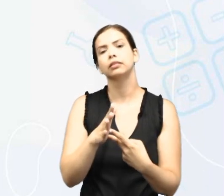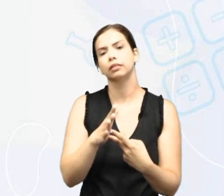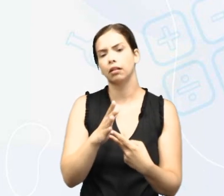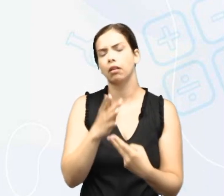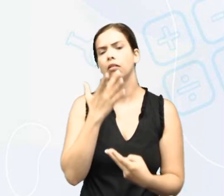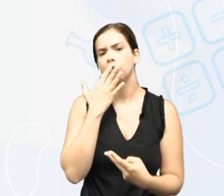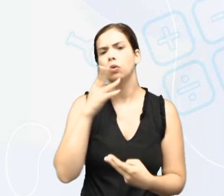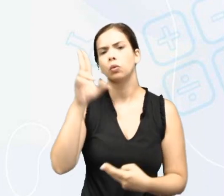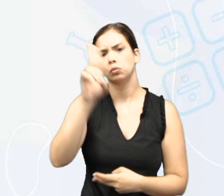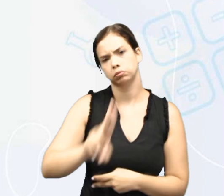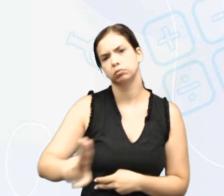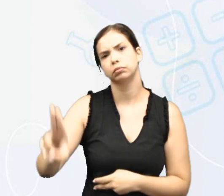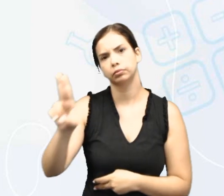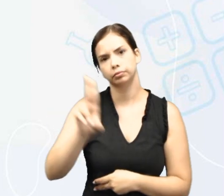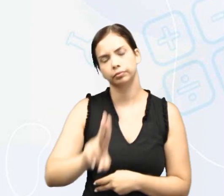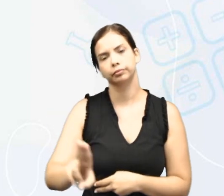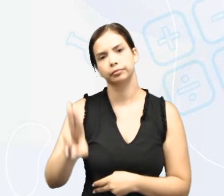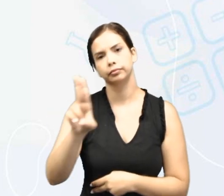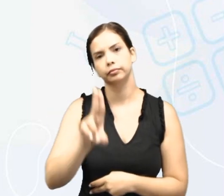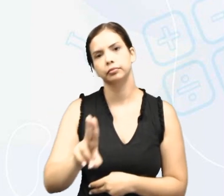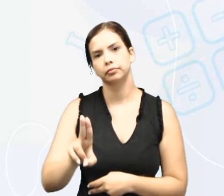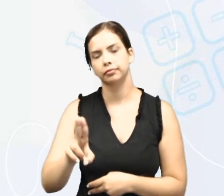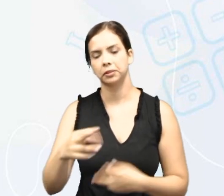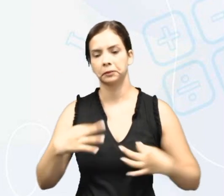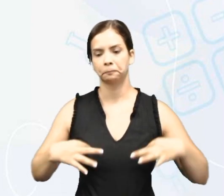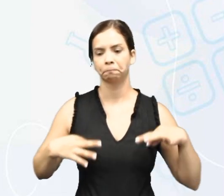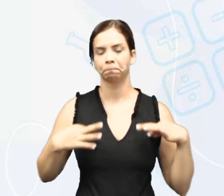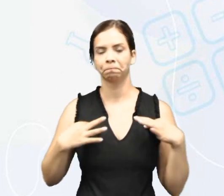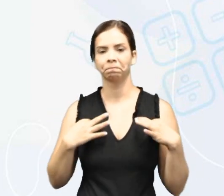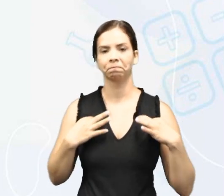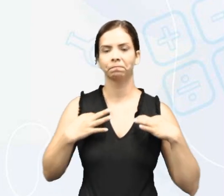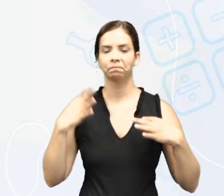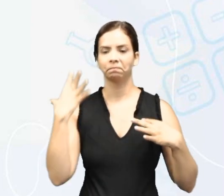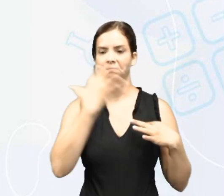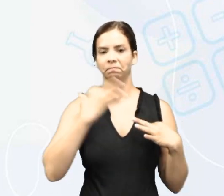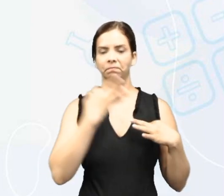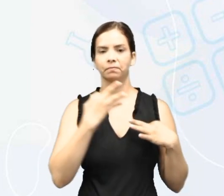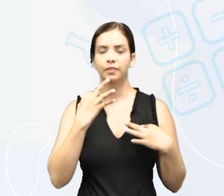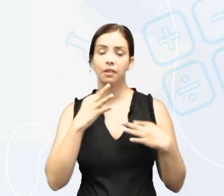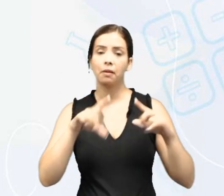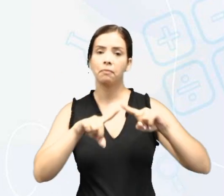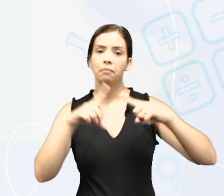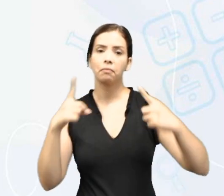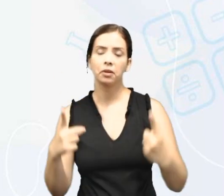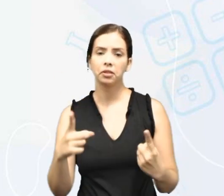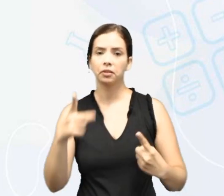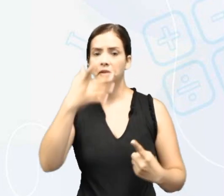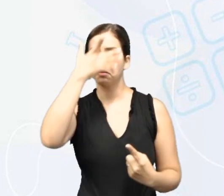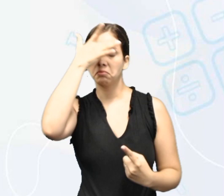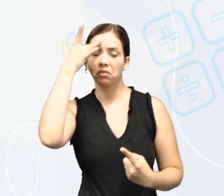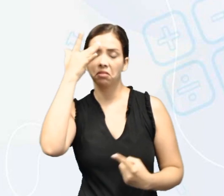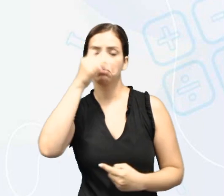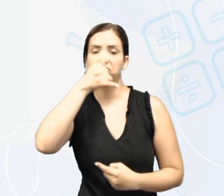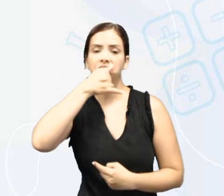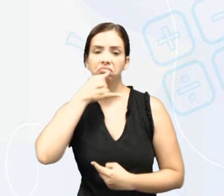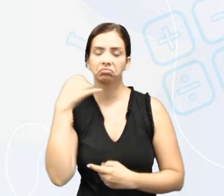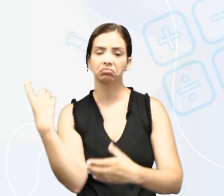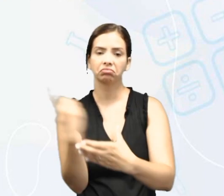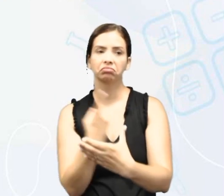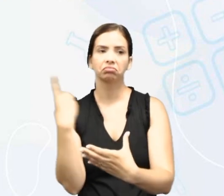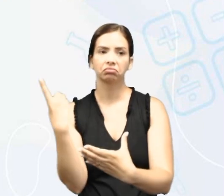bastante usada, pode ser também elegante, mas ela já tem essa conotação para algumas pessoas de tristeza, de